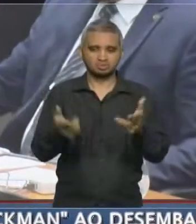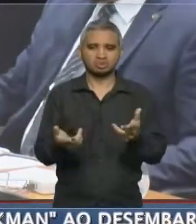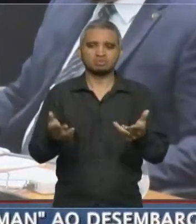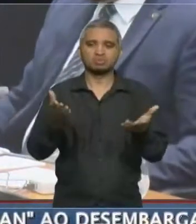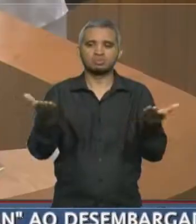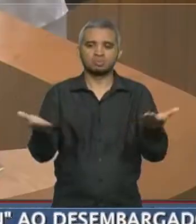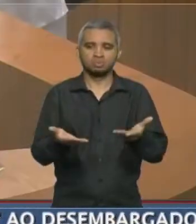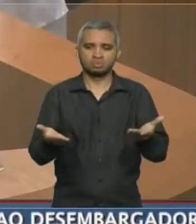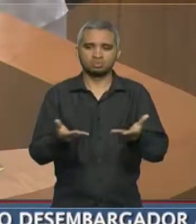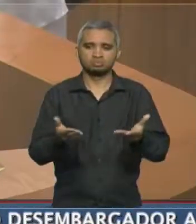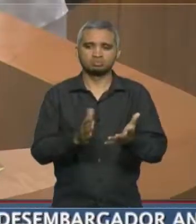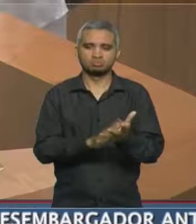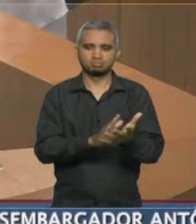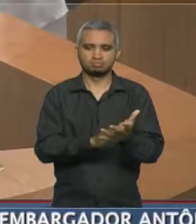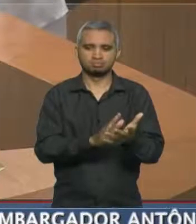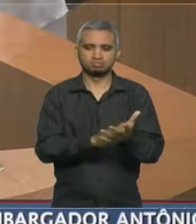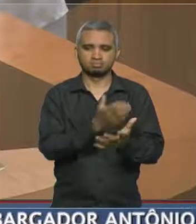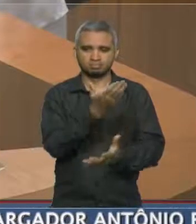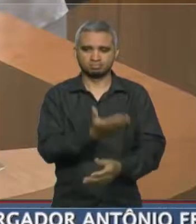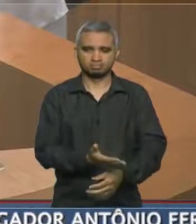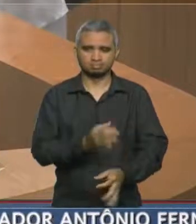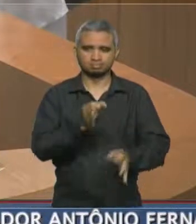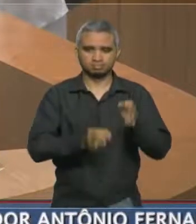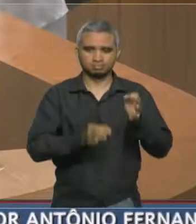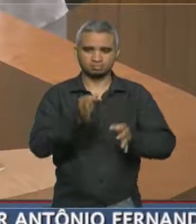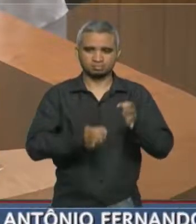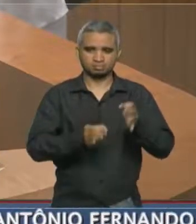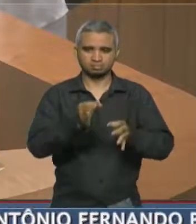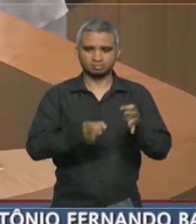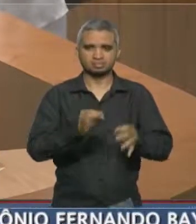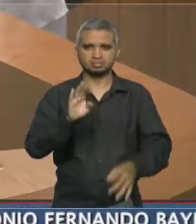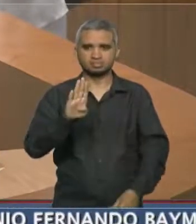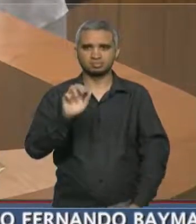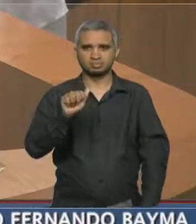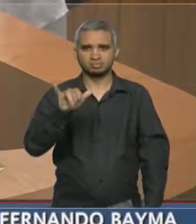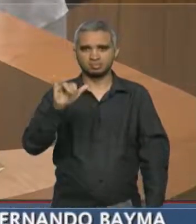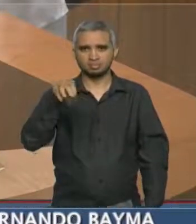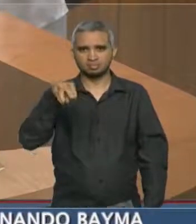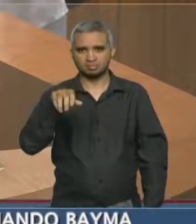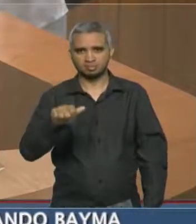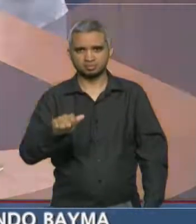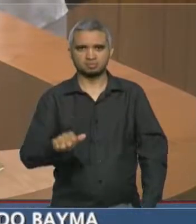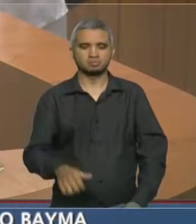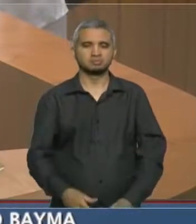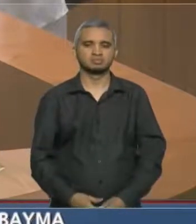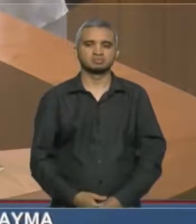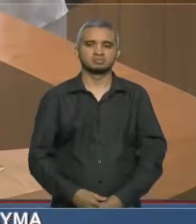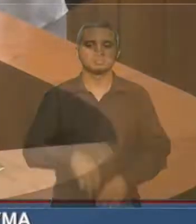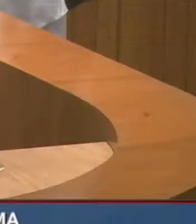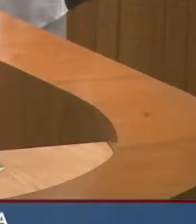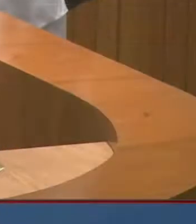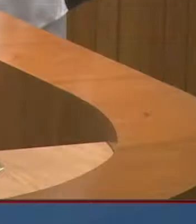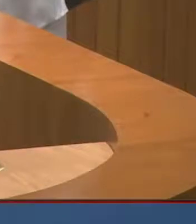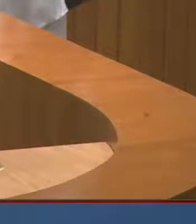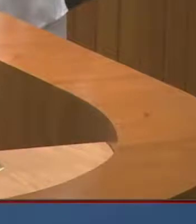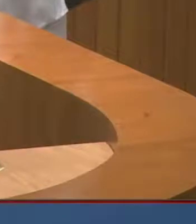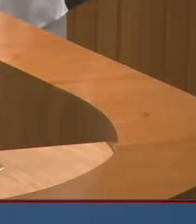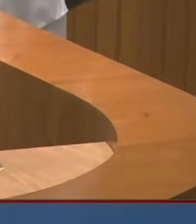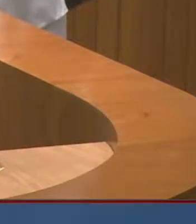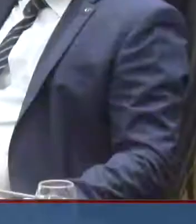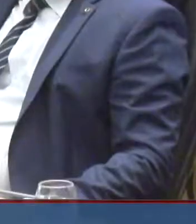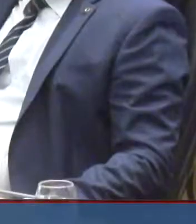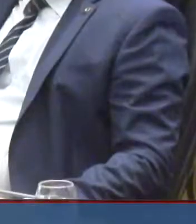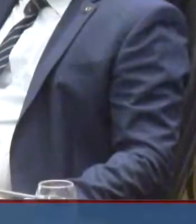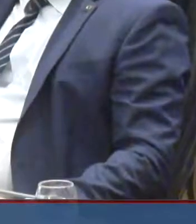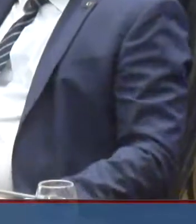feita hoje ao doutor Antônio Baima. Agradecer ao presidente Otelino. Muito obrigado, doutor Otelino, que Vossa